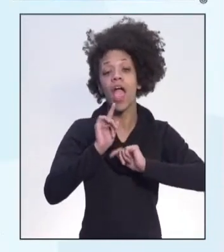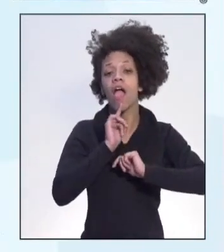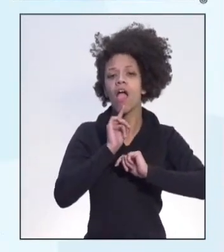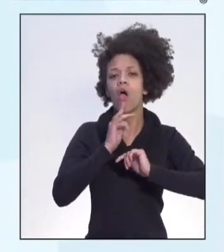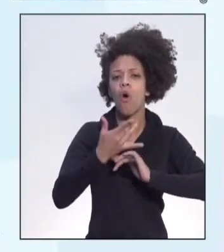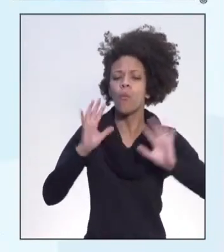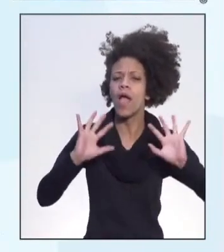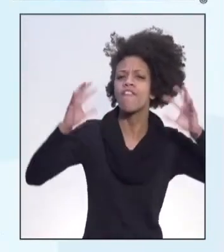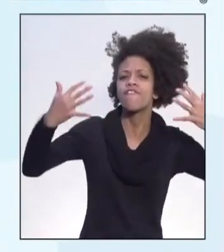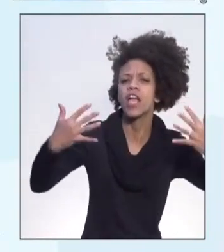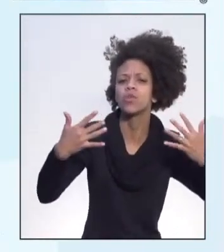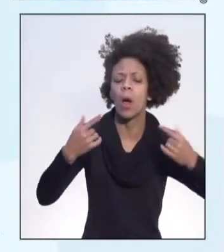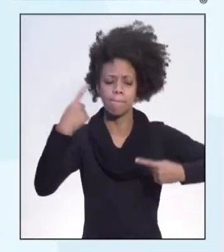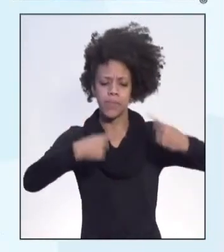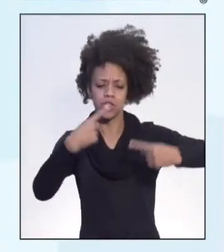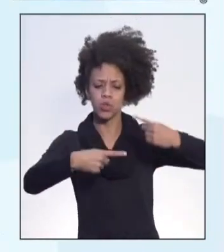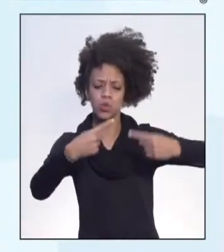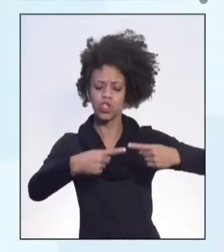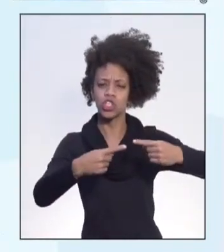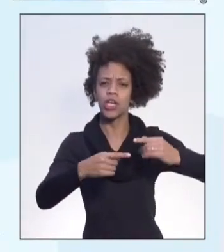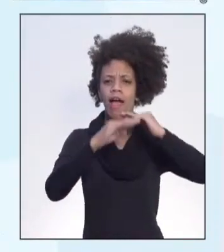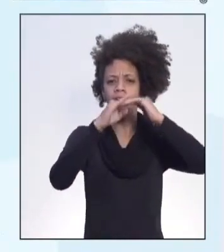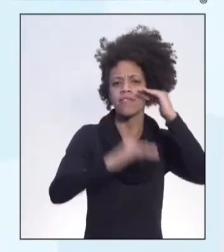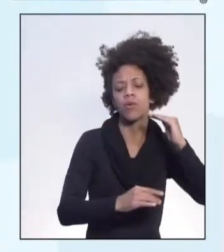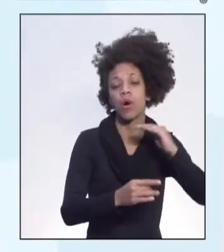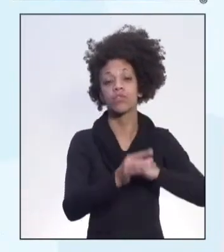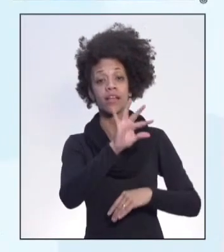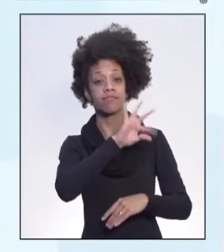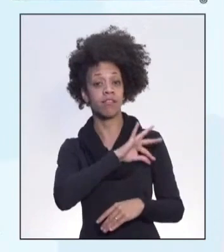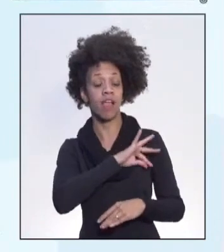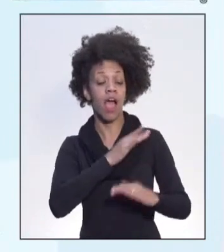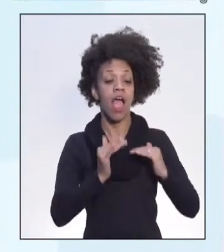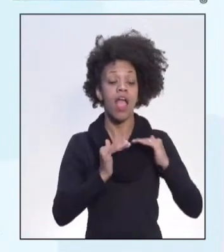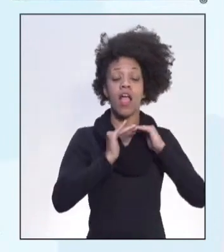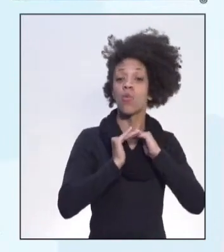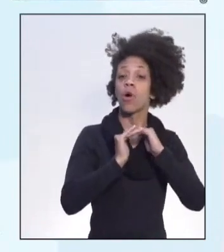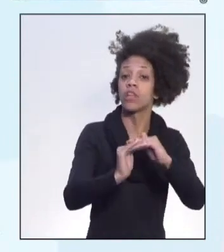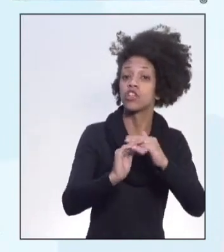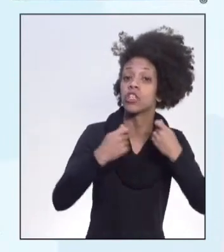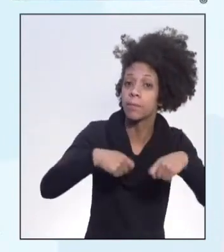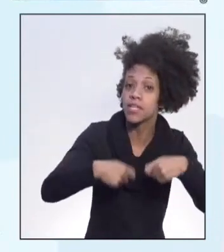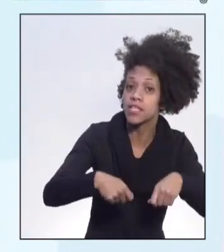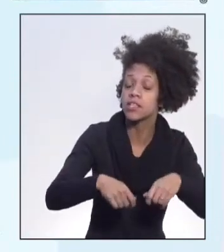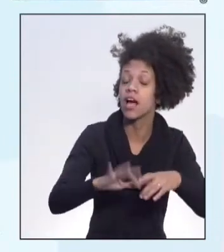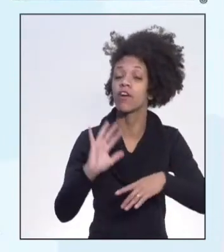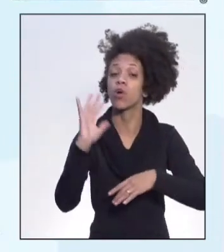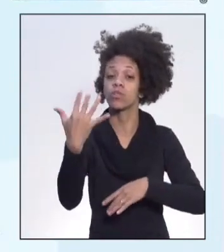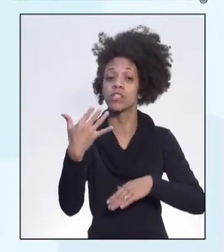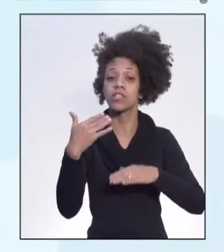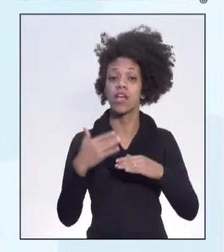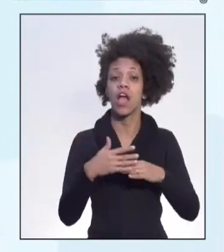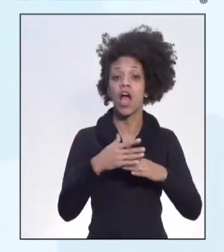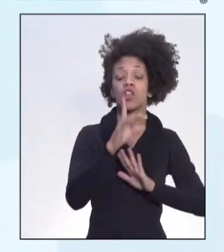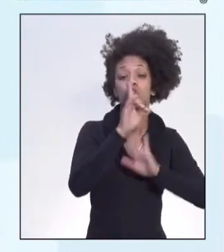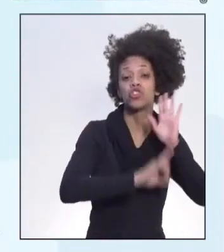um evento para discutir sobre a igualdade salarial, a igualdade das condições de trabalho entre homens e mulheres.